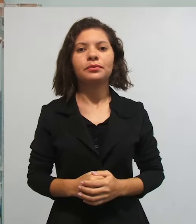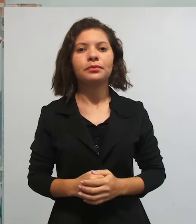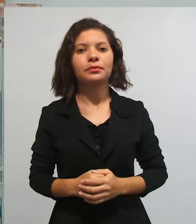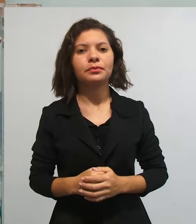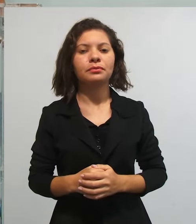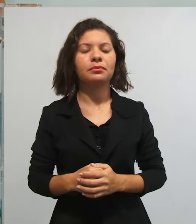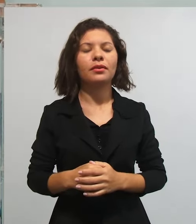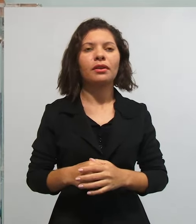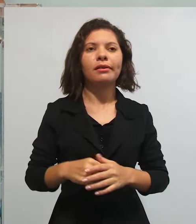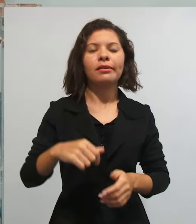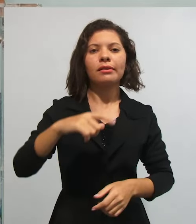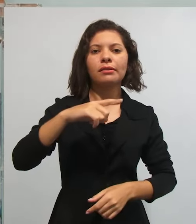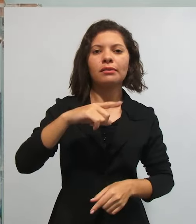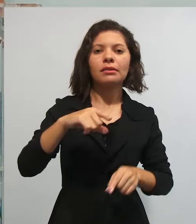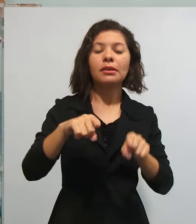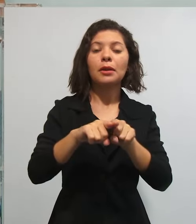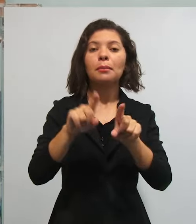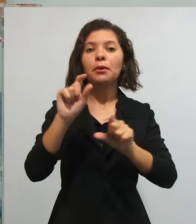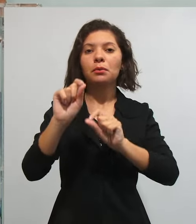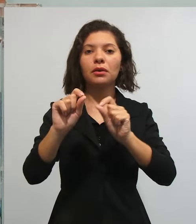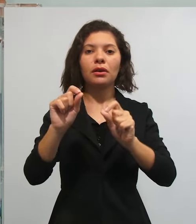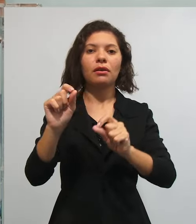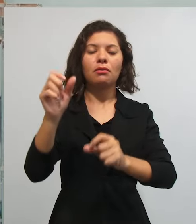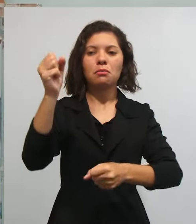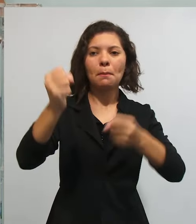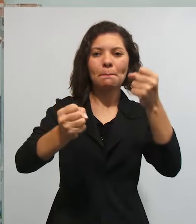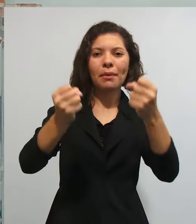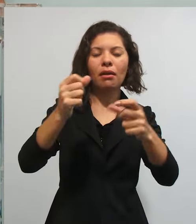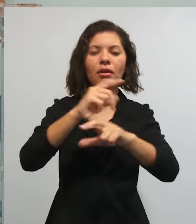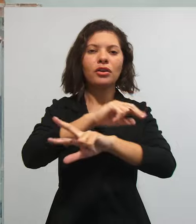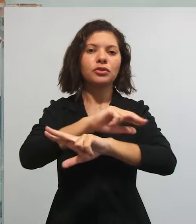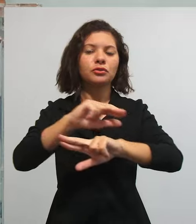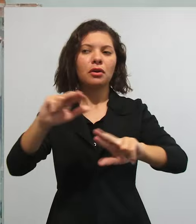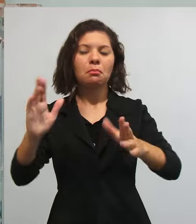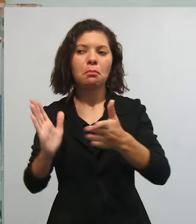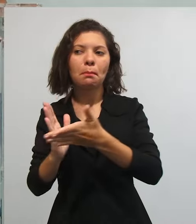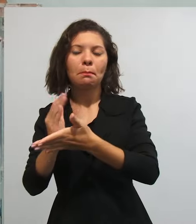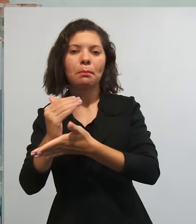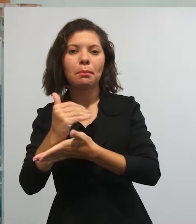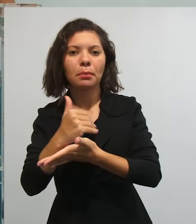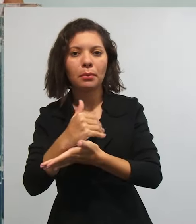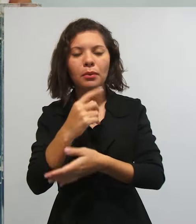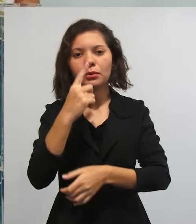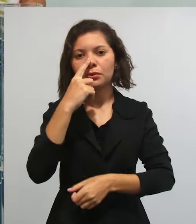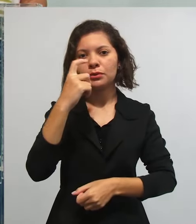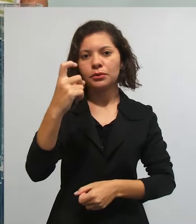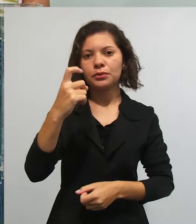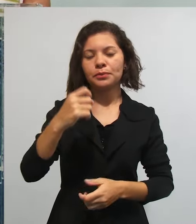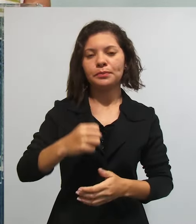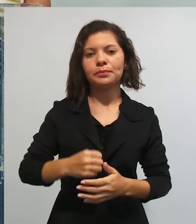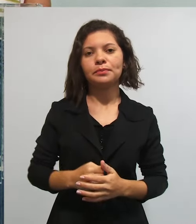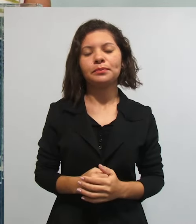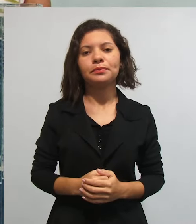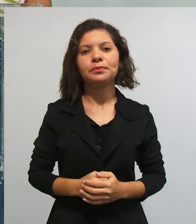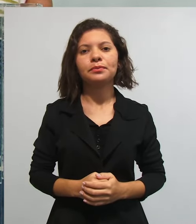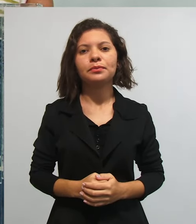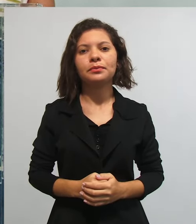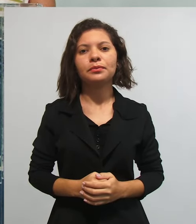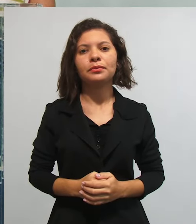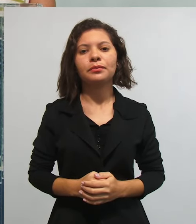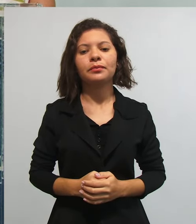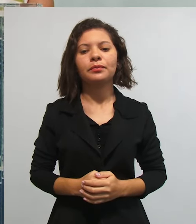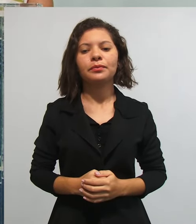fazer a coleta, da questão toda de sistema de coleta dos resíduos, ok?